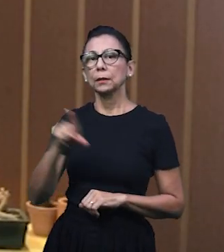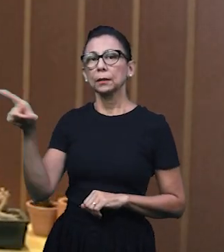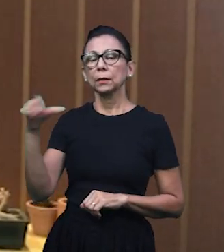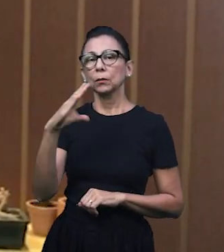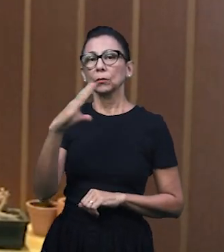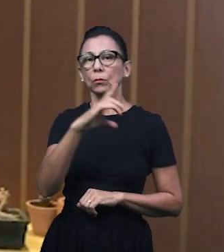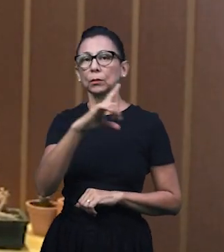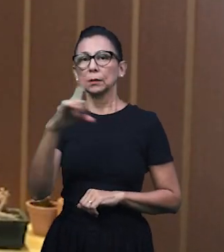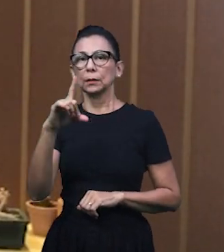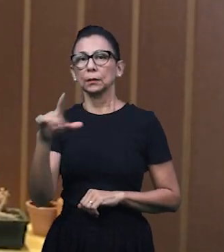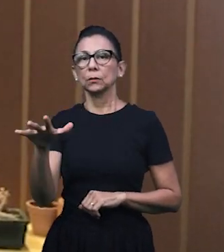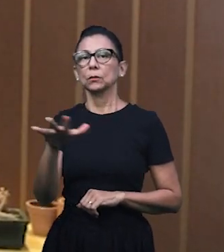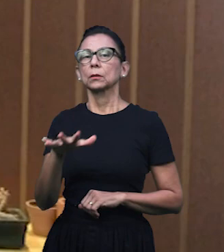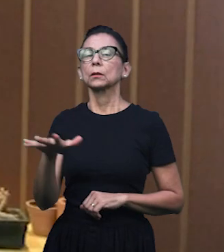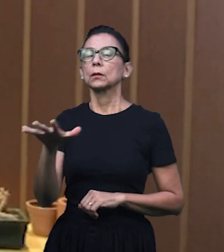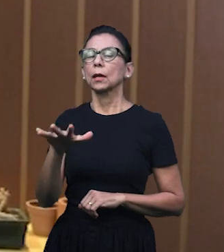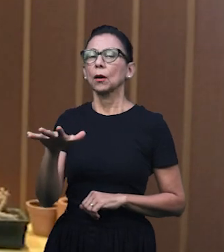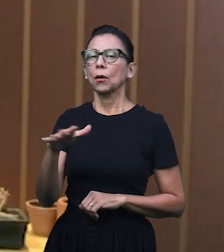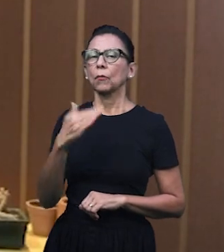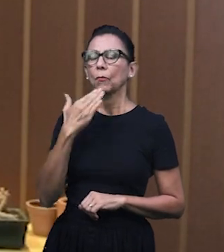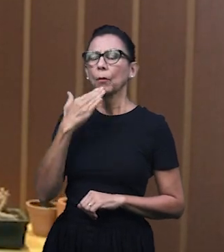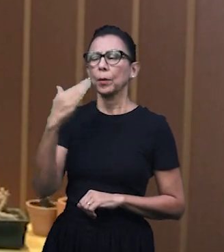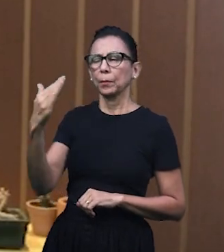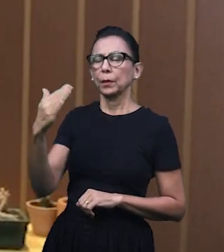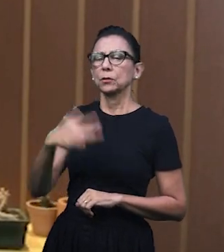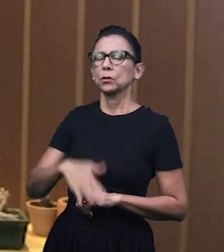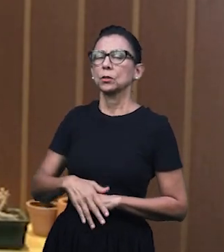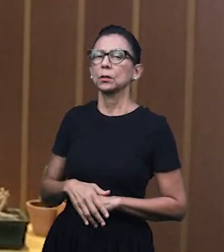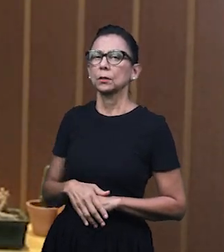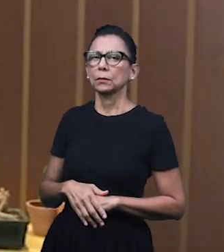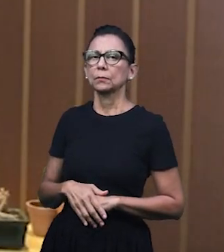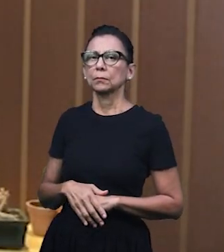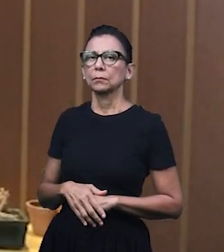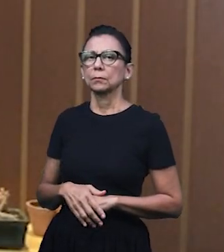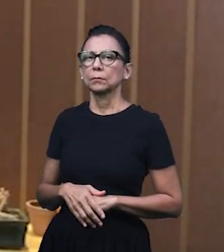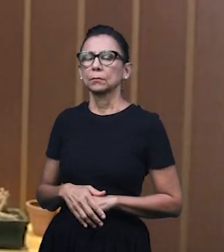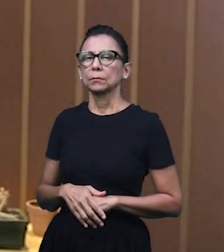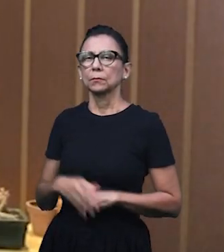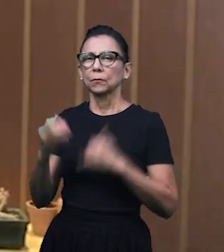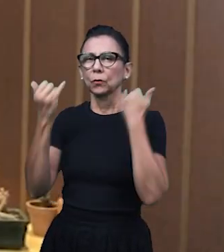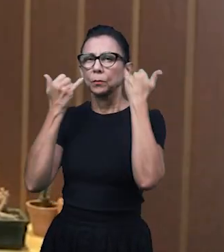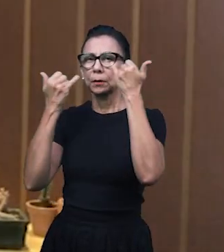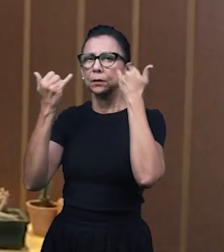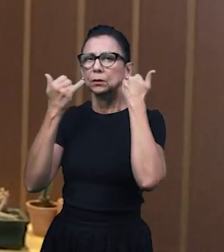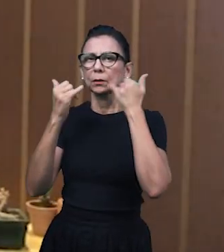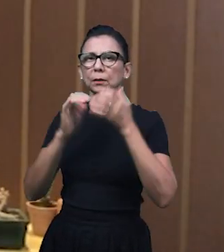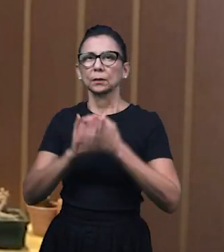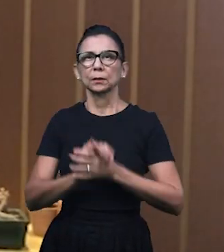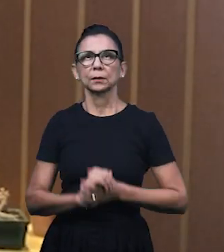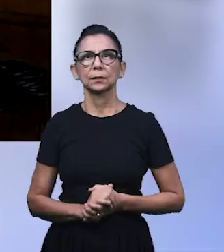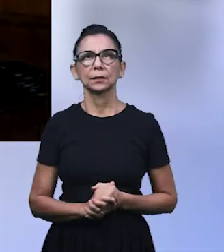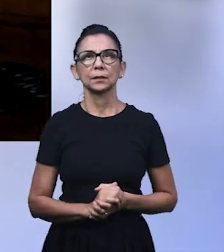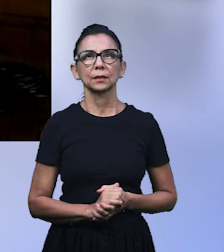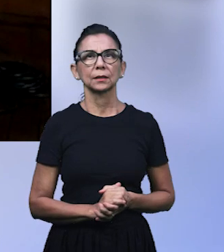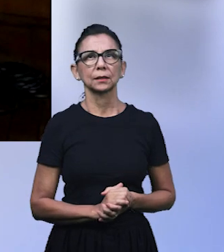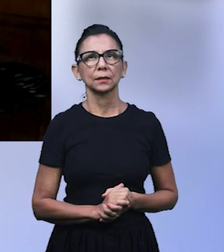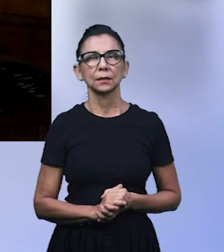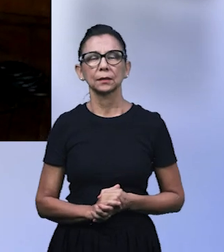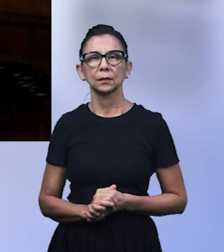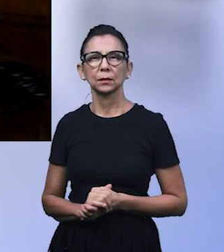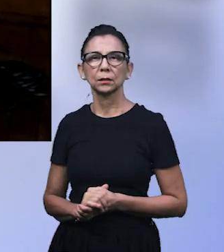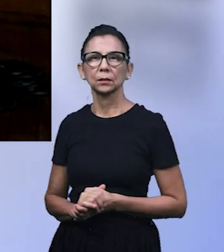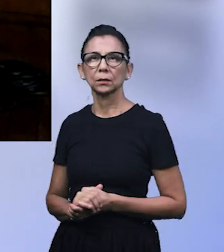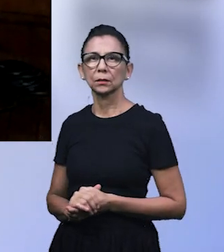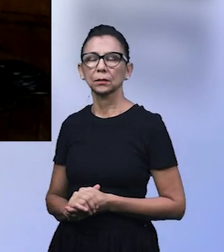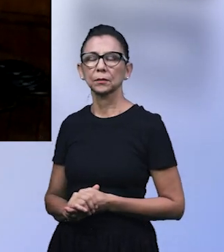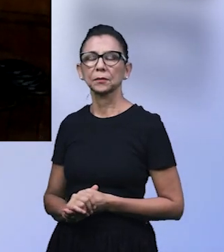área, para que nos dê uma palavra sobre isso. A paz do Senhor Jesus, pastor Valmir. Nós estamos aqui em